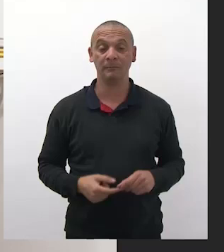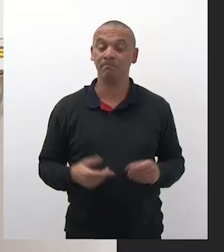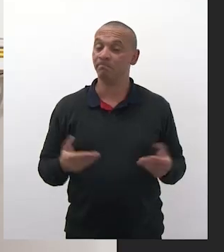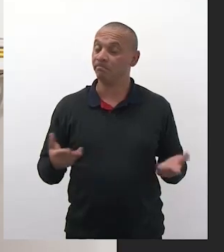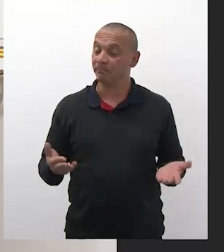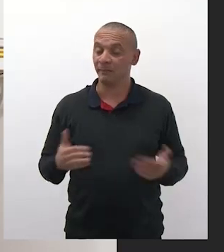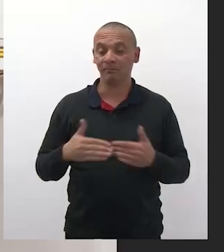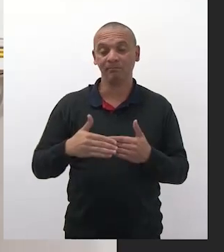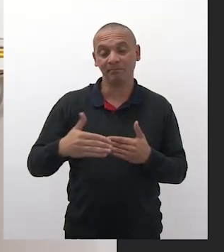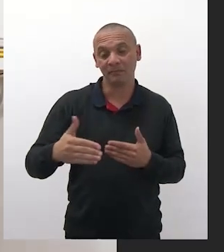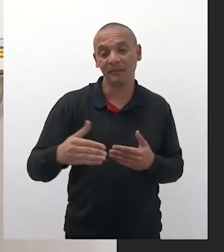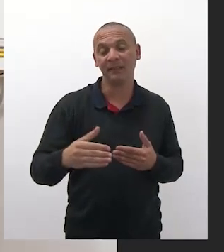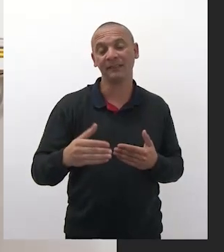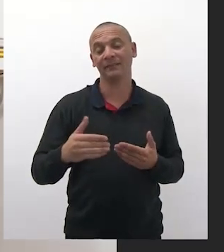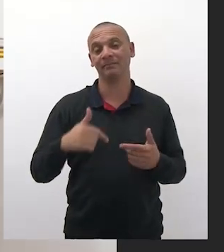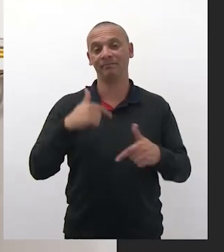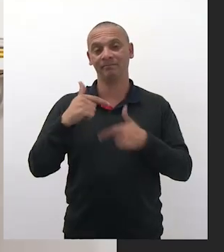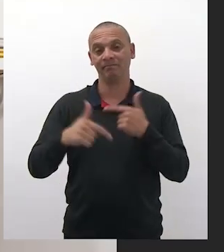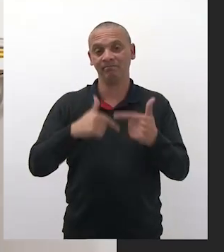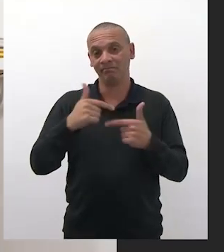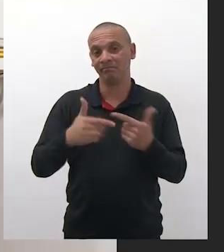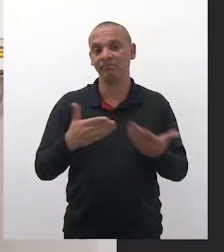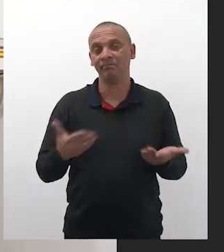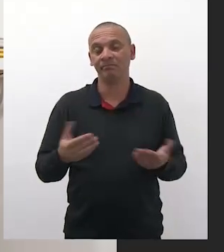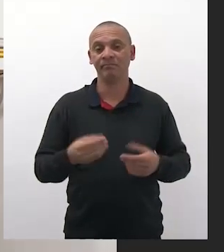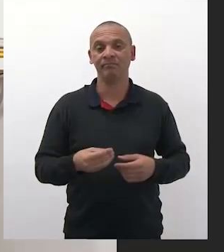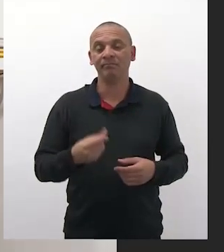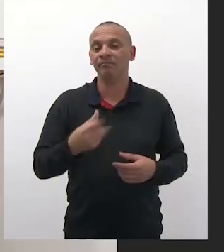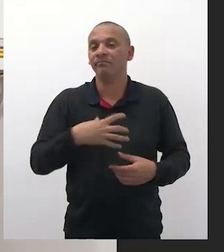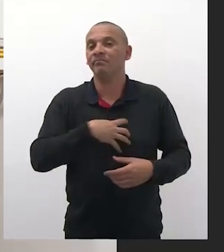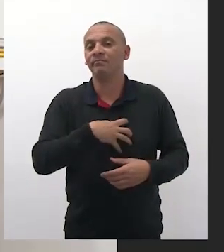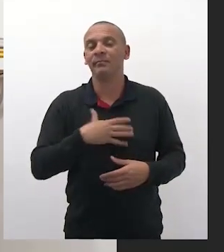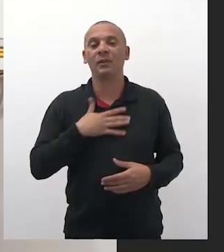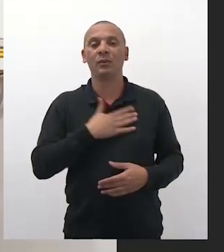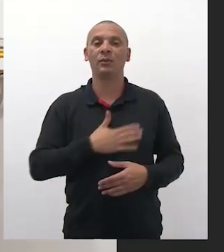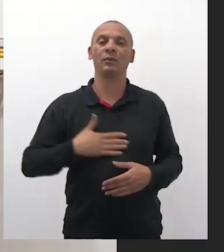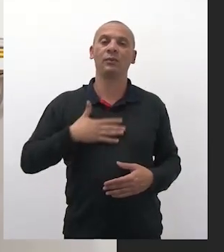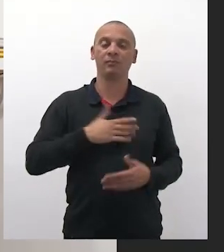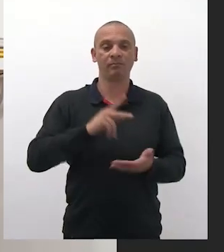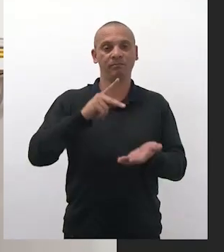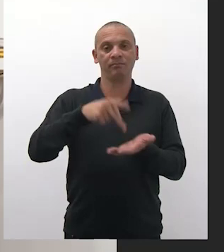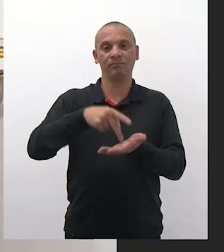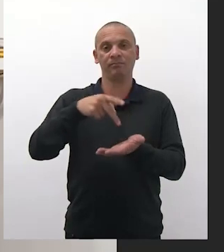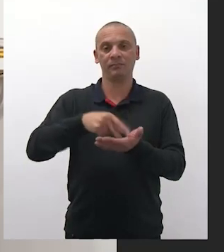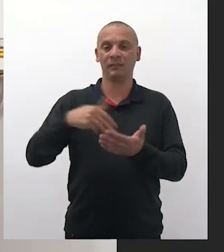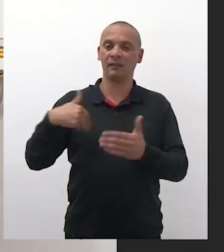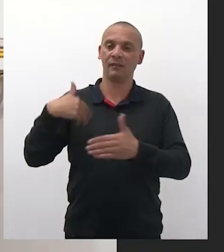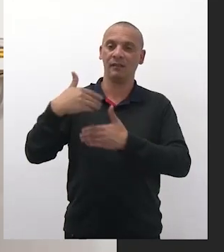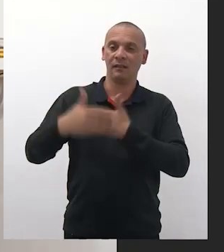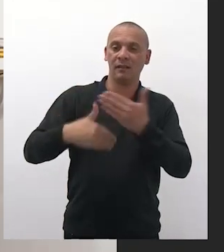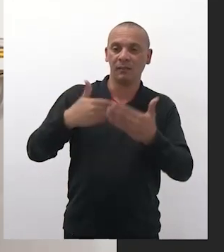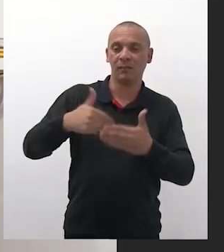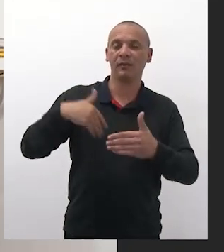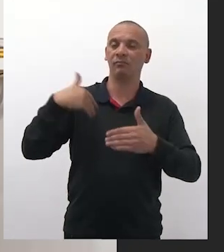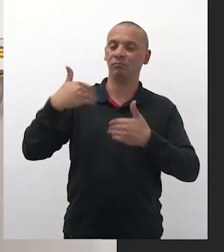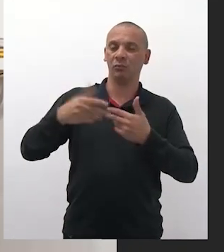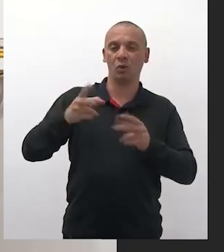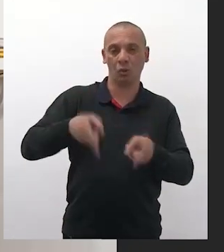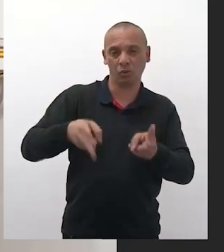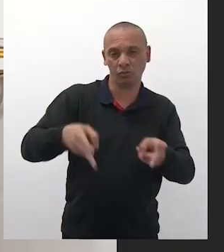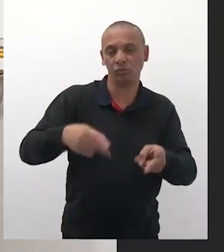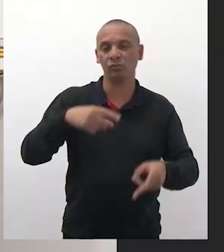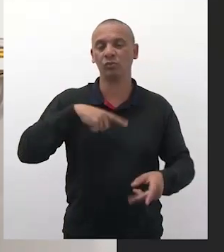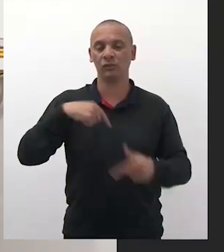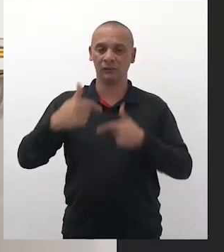E foi, assim, muito bacana mesmo. Depois eu continuei,